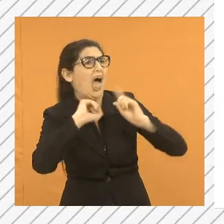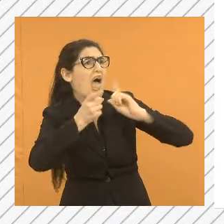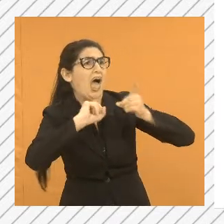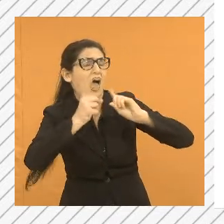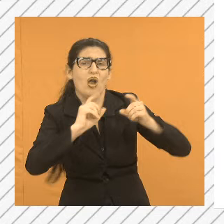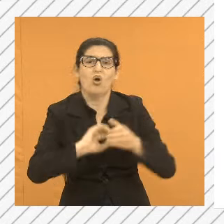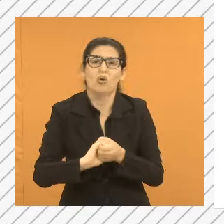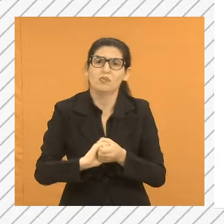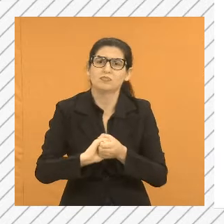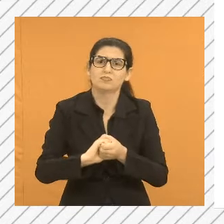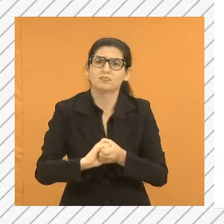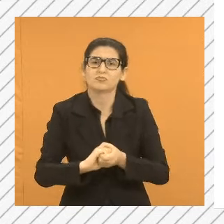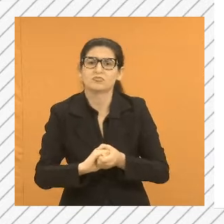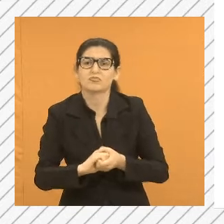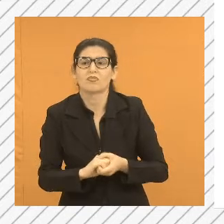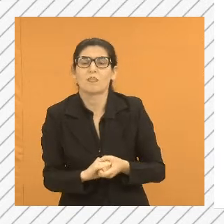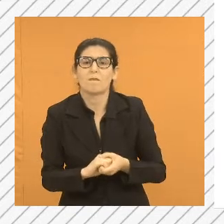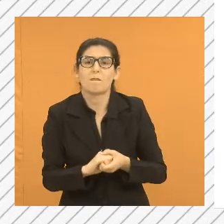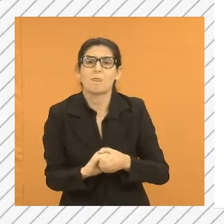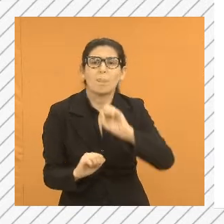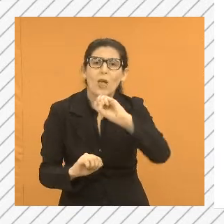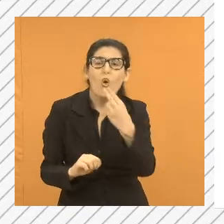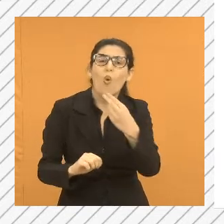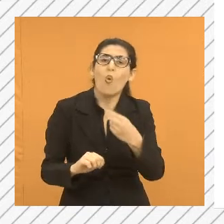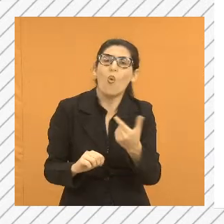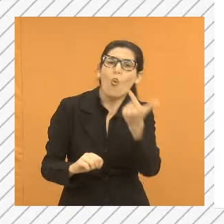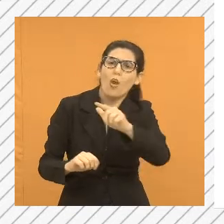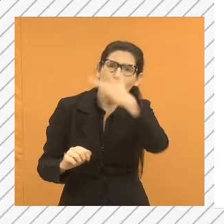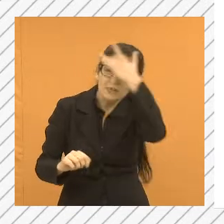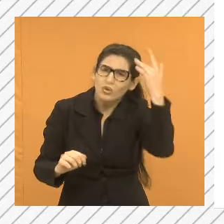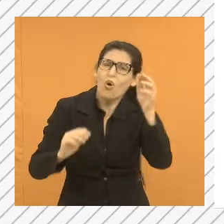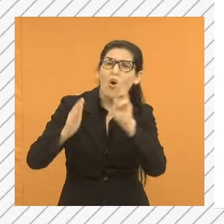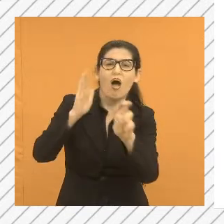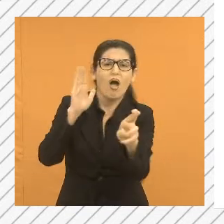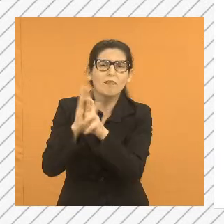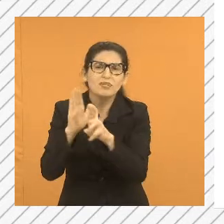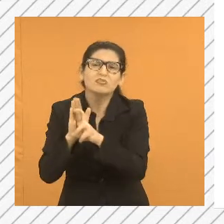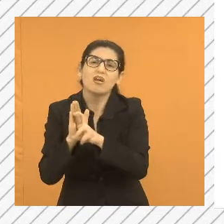diretamente ou através de seus representantes, os vereadores, como